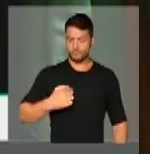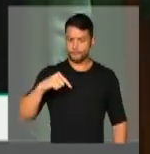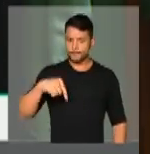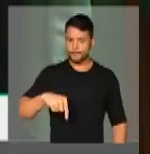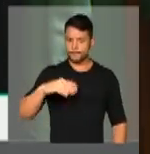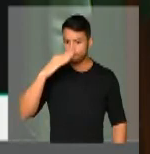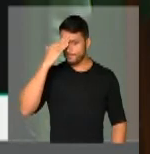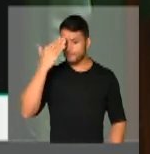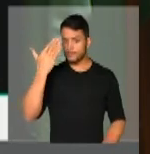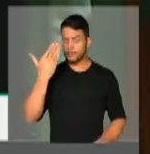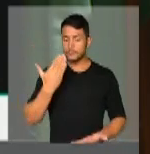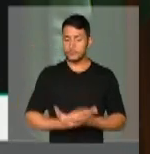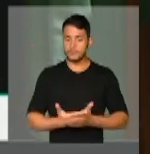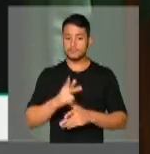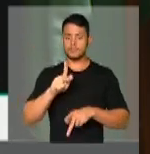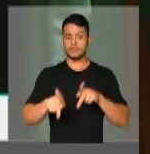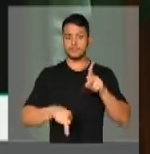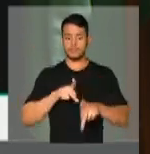confiança...